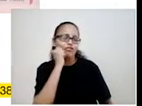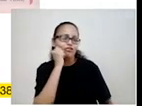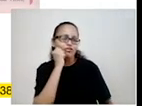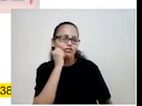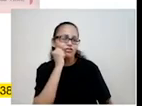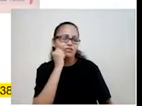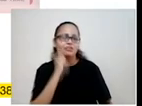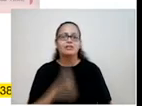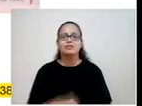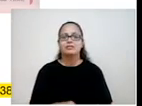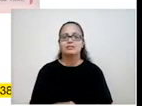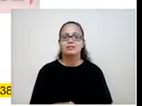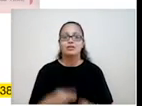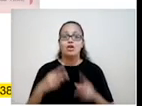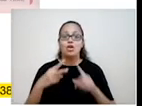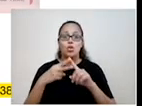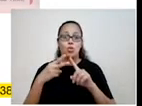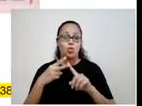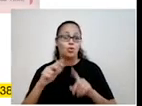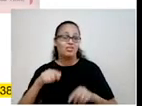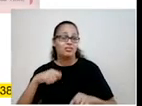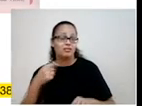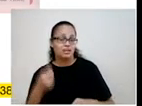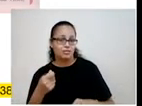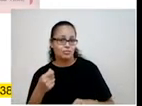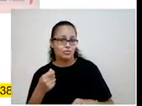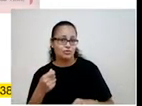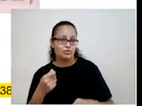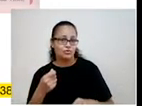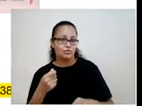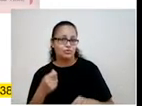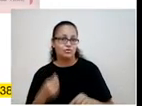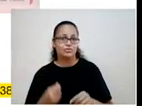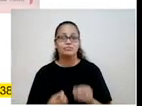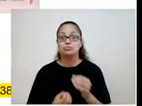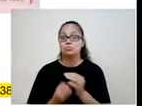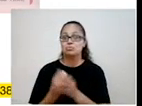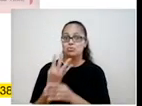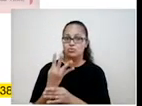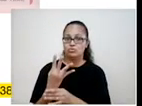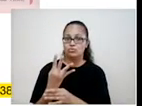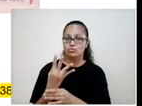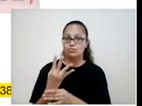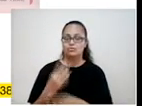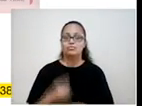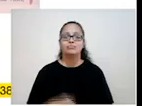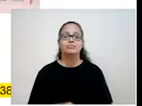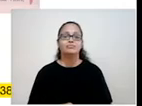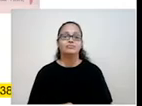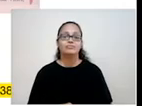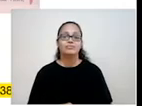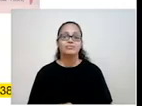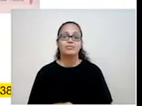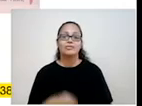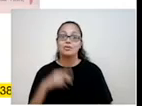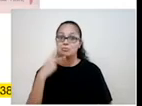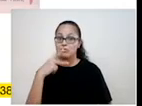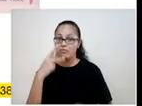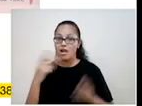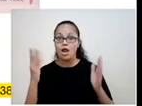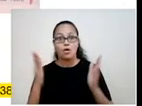cientistas, dois símbolos do Renascimento se destacaram, que nós vamos discutir um pouquinho mais sobre eles